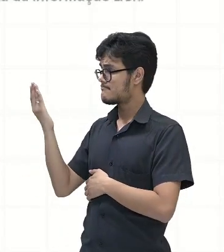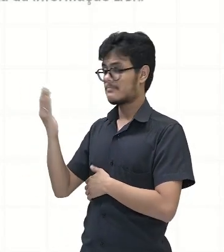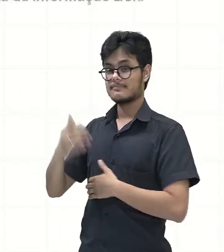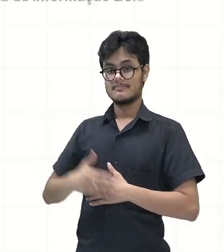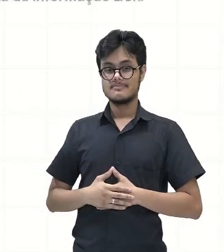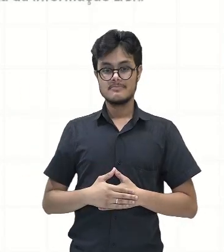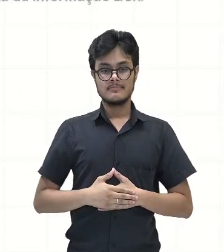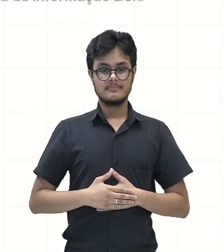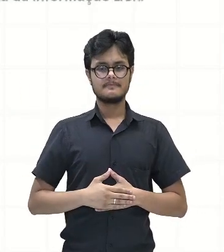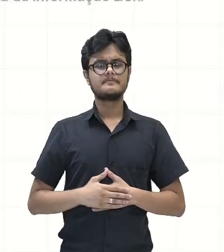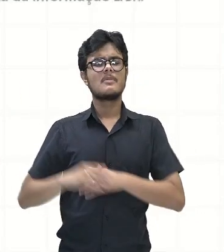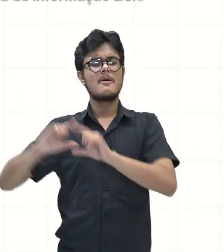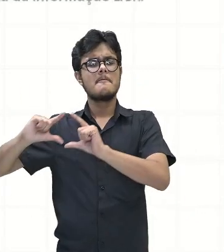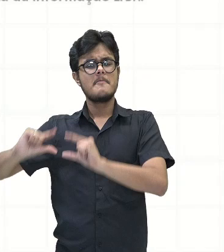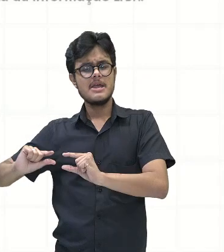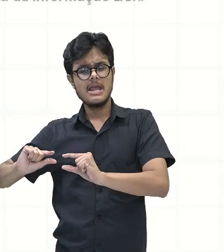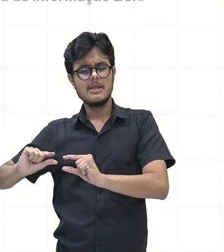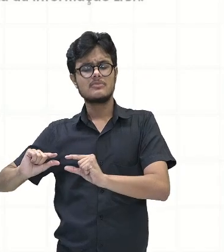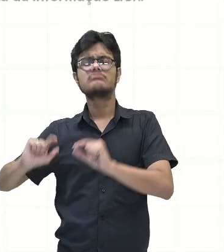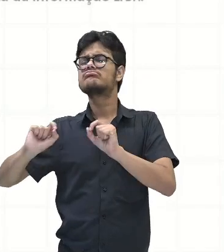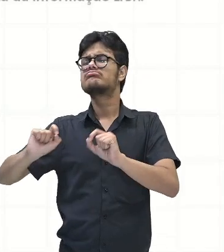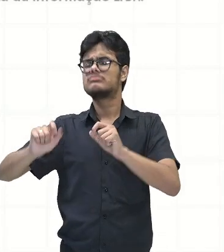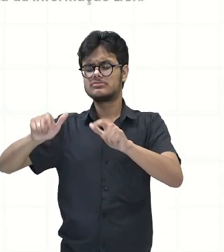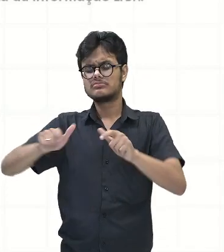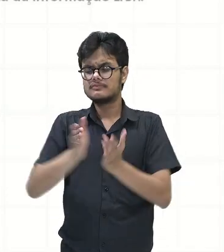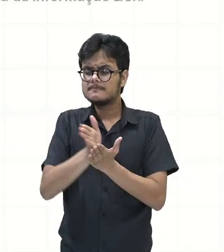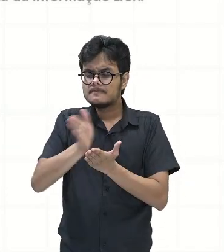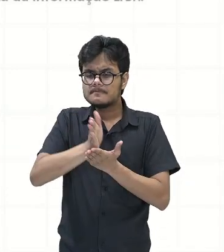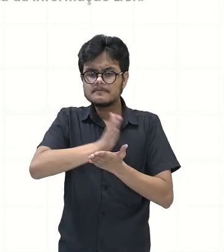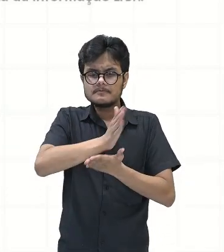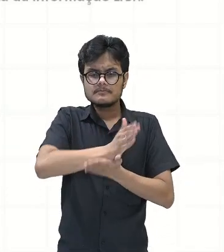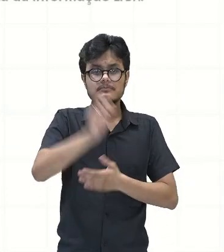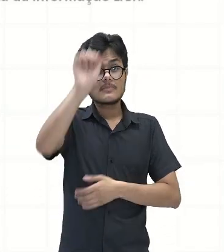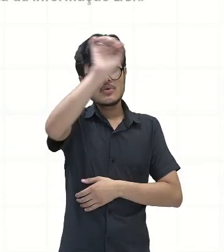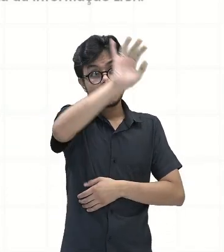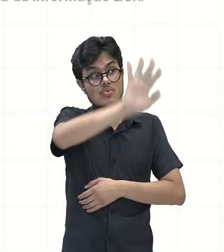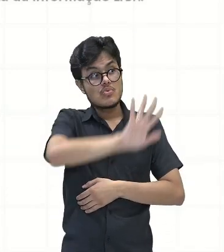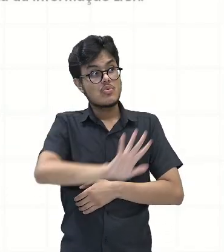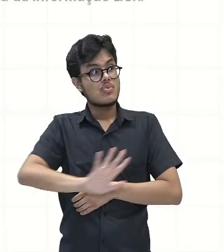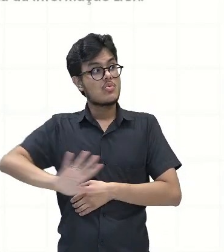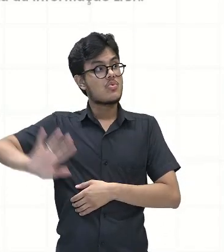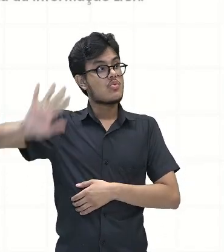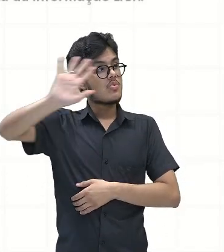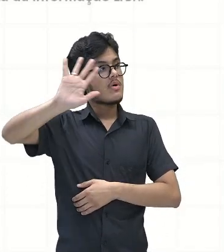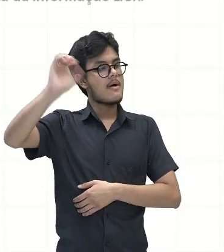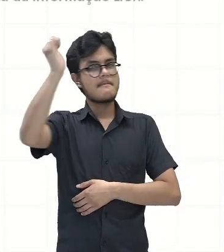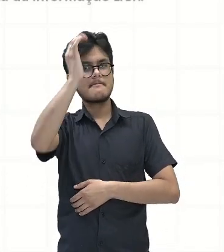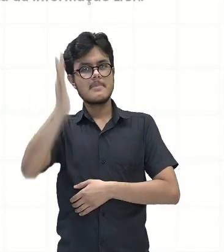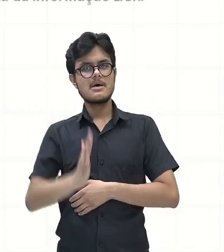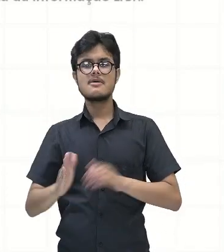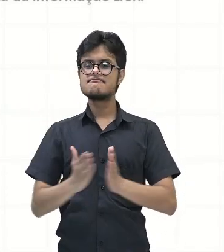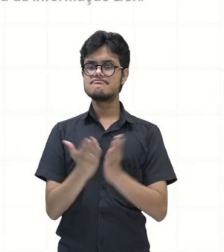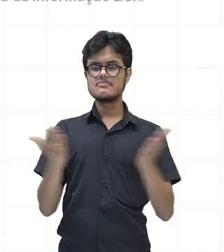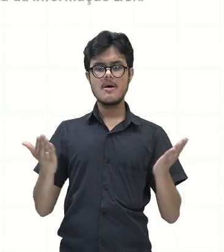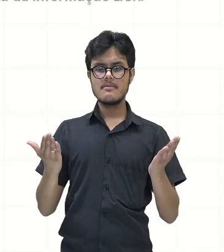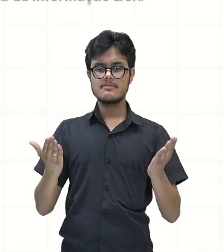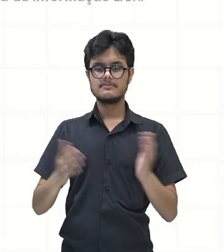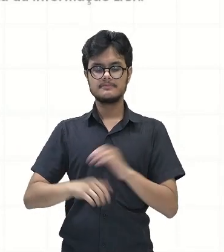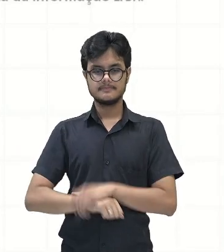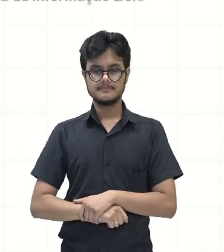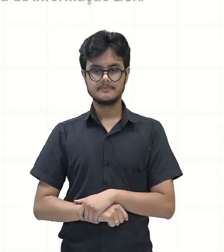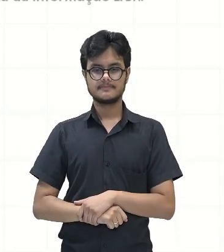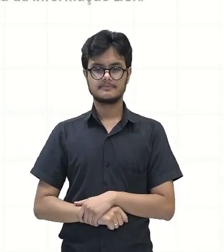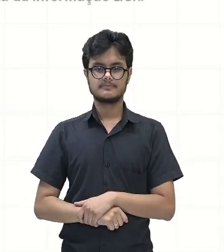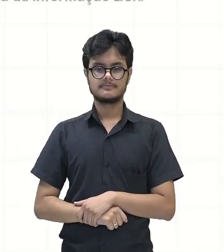menor extensão, mas que também elas estão aí se estendendo pelo território brasileiro, certo? Então a gente tem